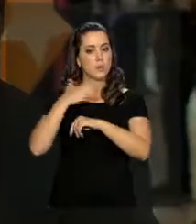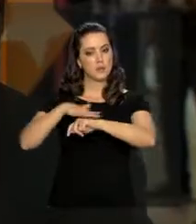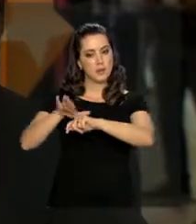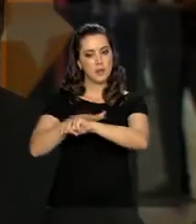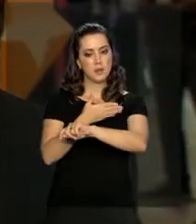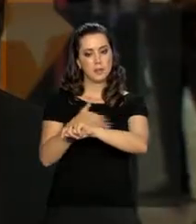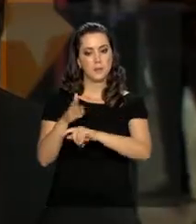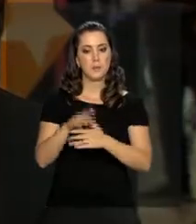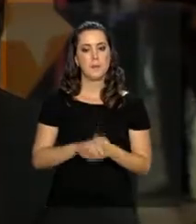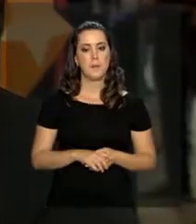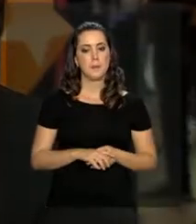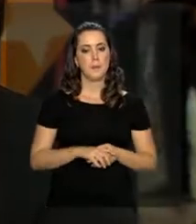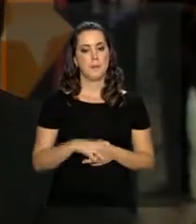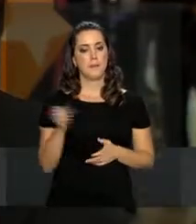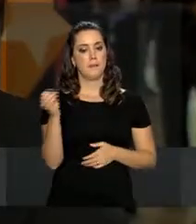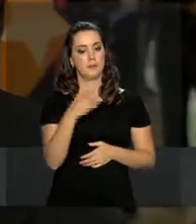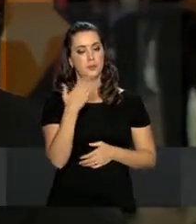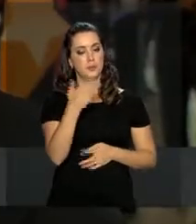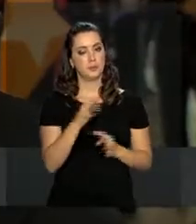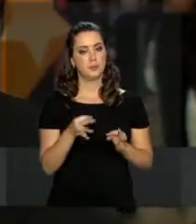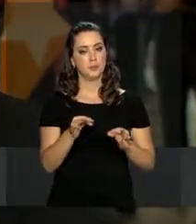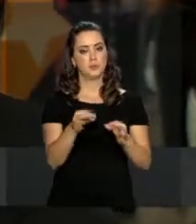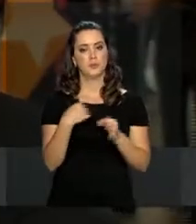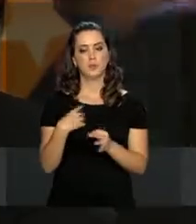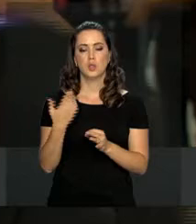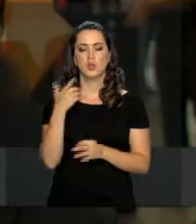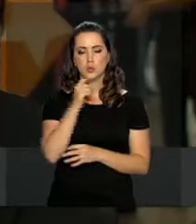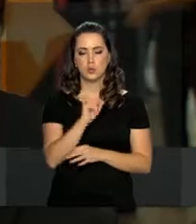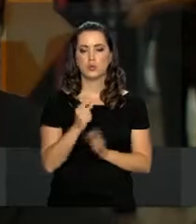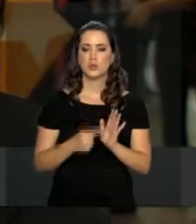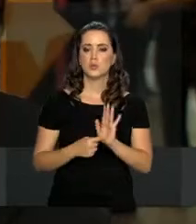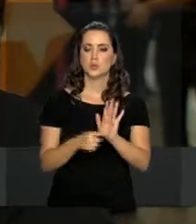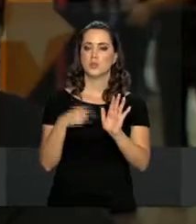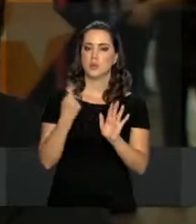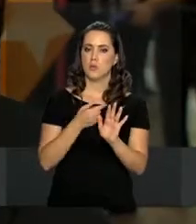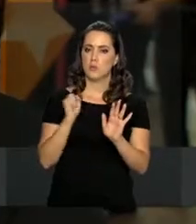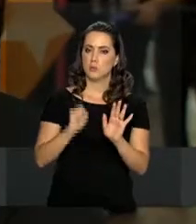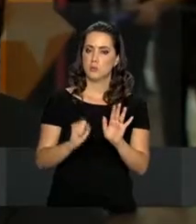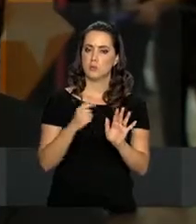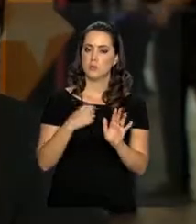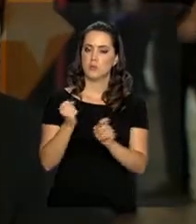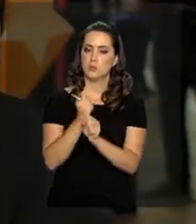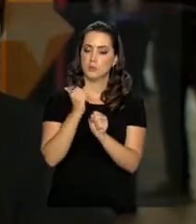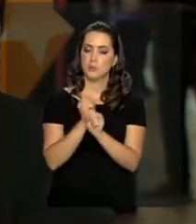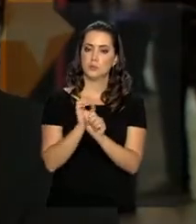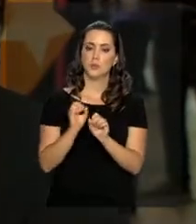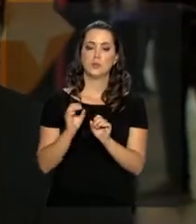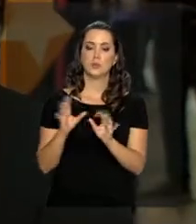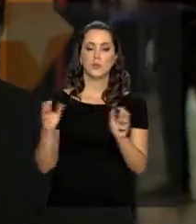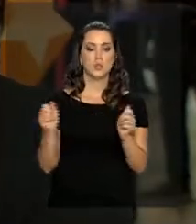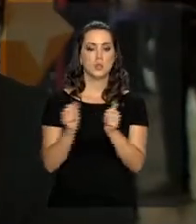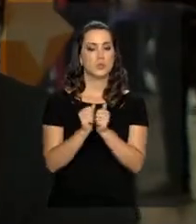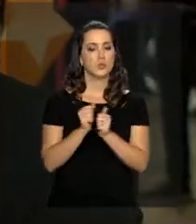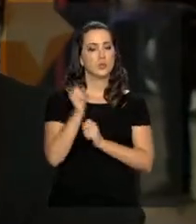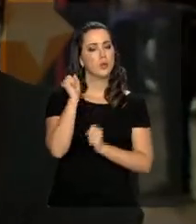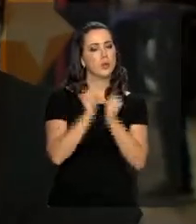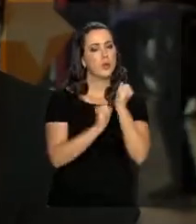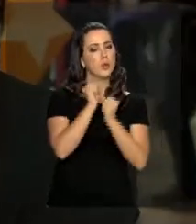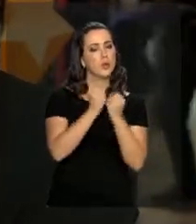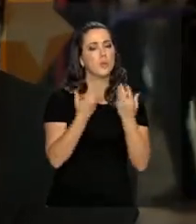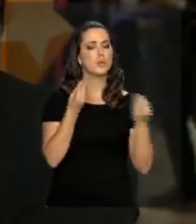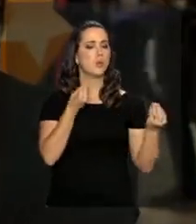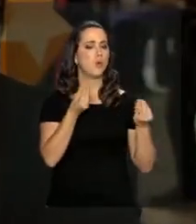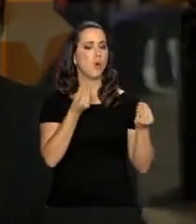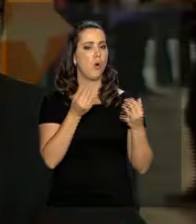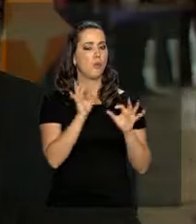virtude do estado indústria a gente conseguiu mostrar o que a gente tinha potencial e construir junto à indústria porque a gente poderia desenhar